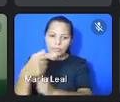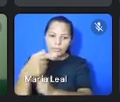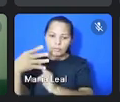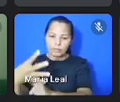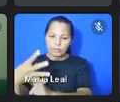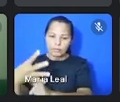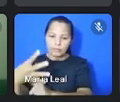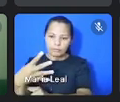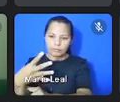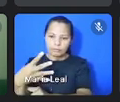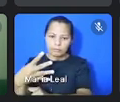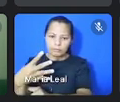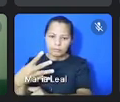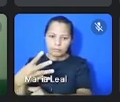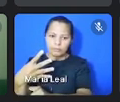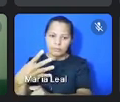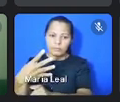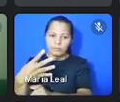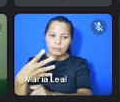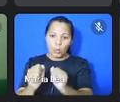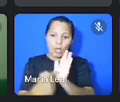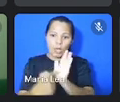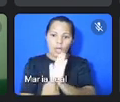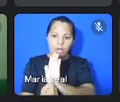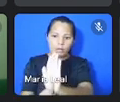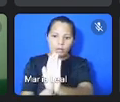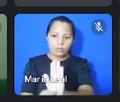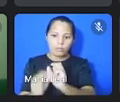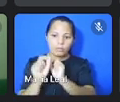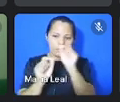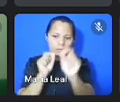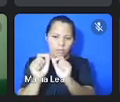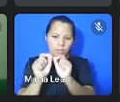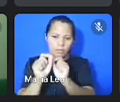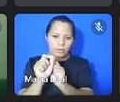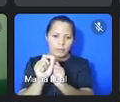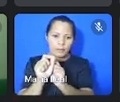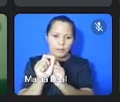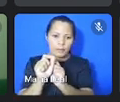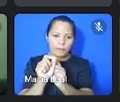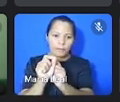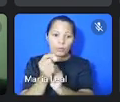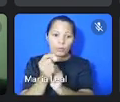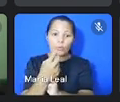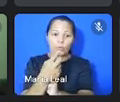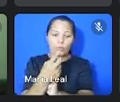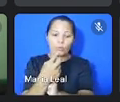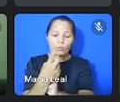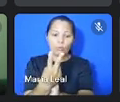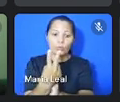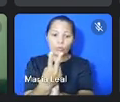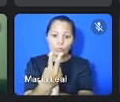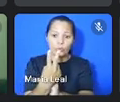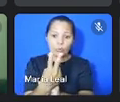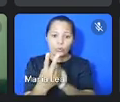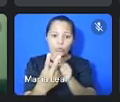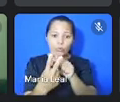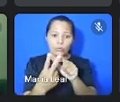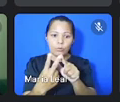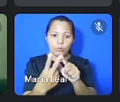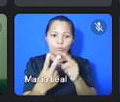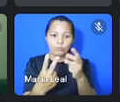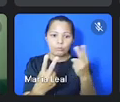Eu posso colocar em evidência. Então, eu vou colocar o 2, não está igual, não tem 2 nas duas